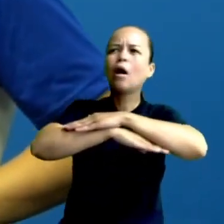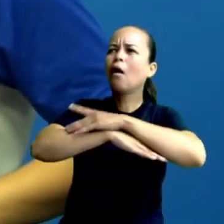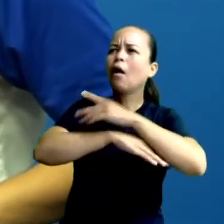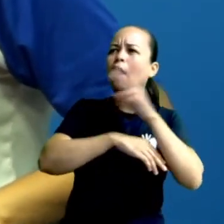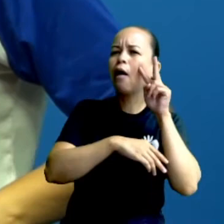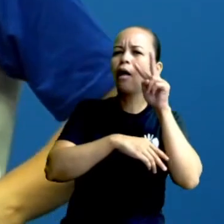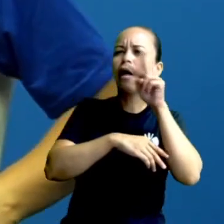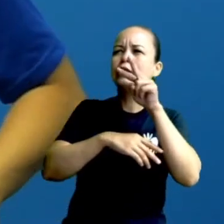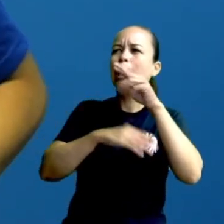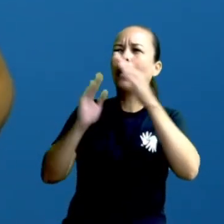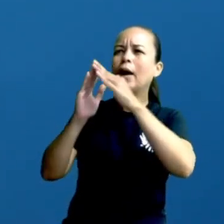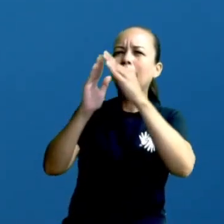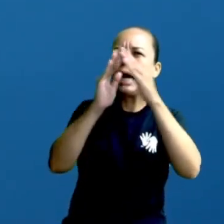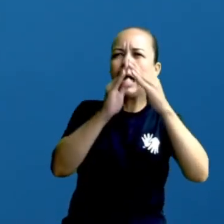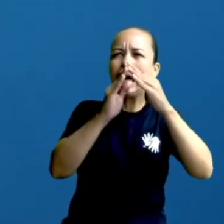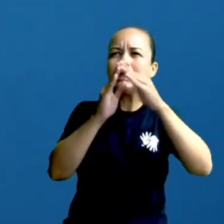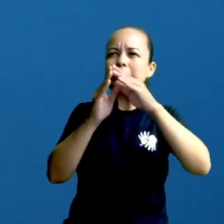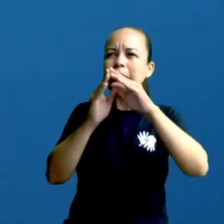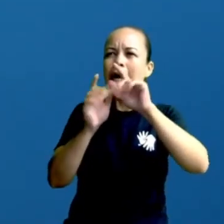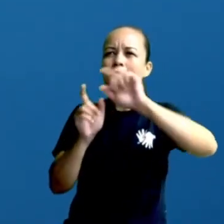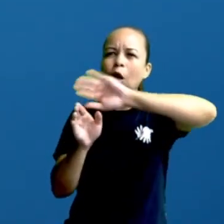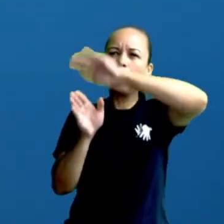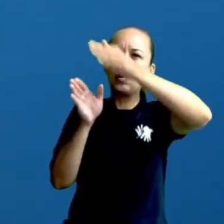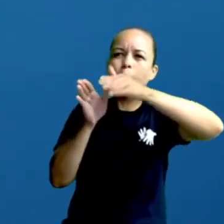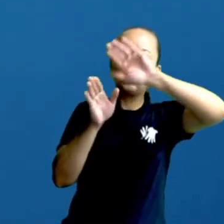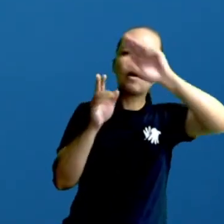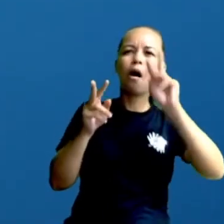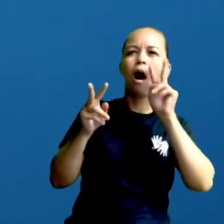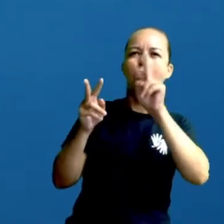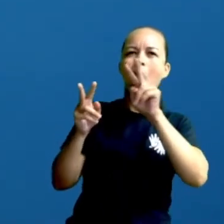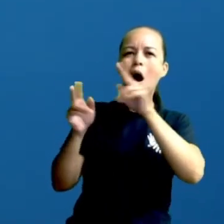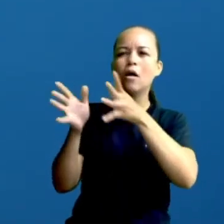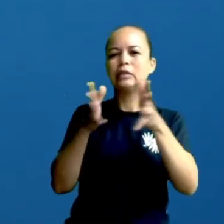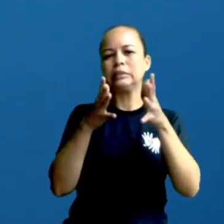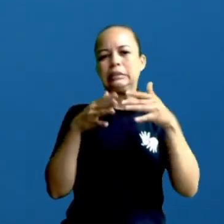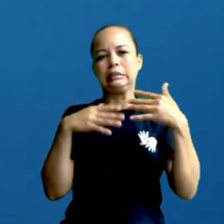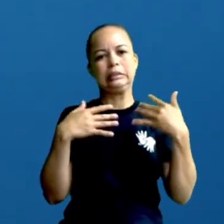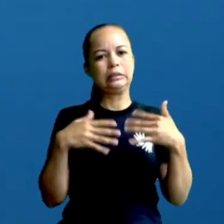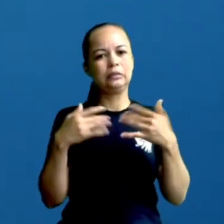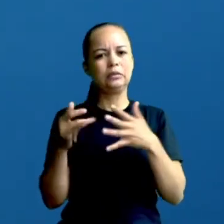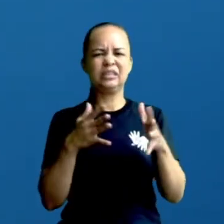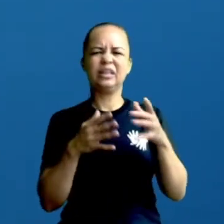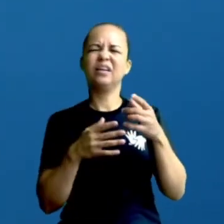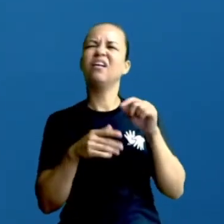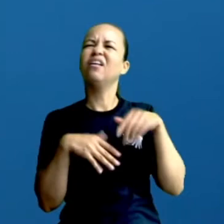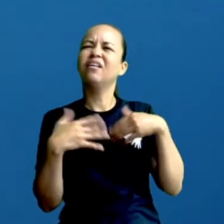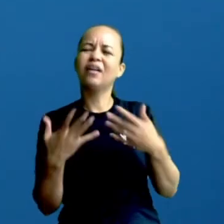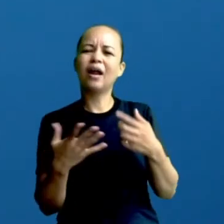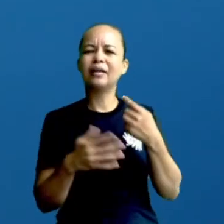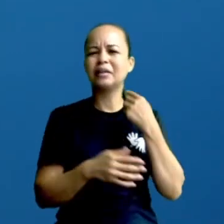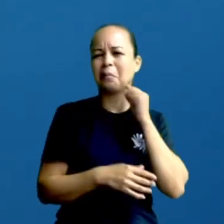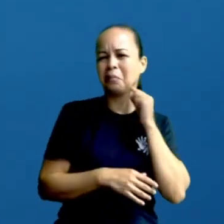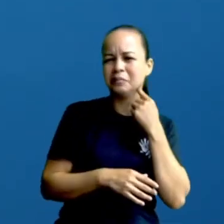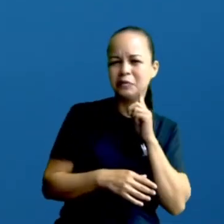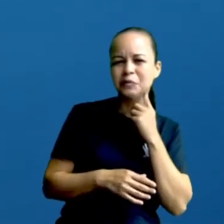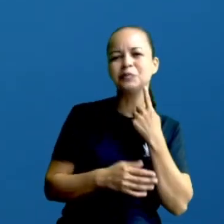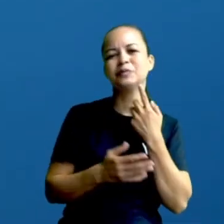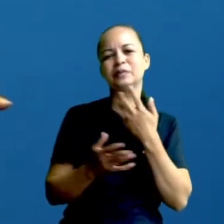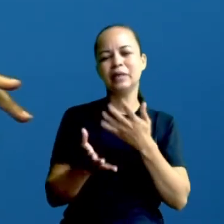ali, olha onde tem um lugar ali. Será que está mexendo, tá aí poluindo, está,